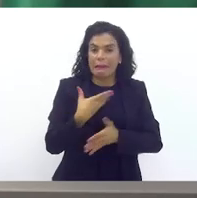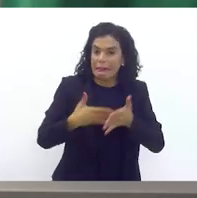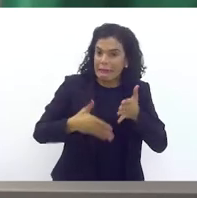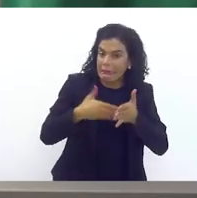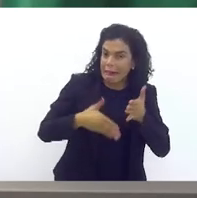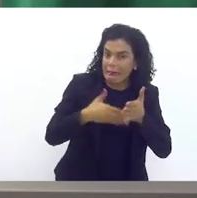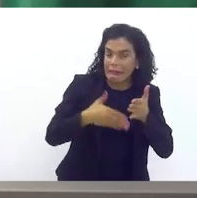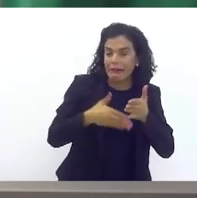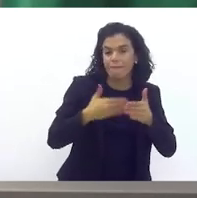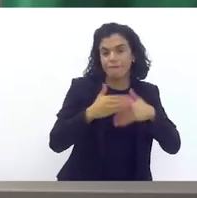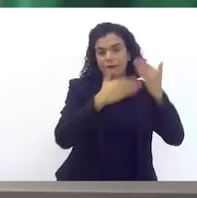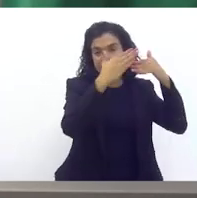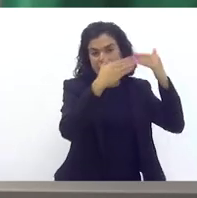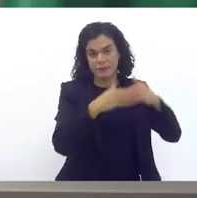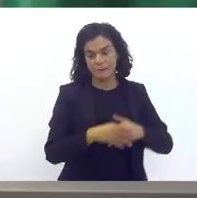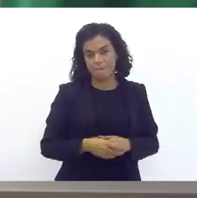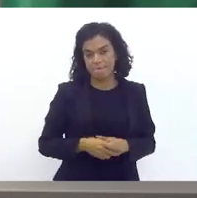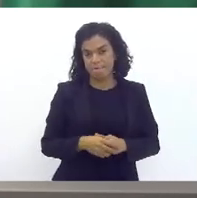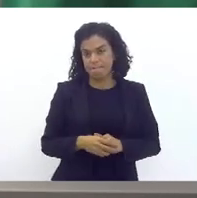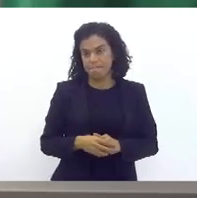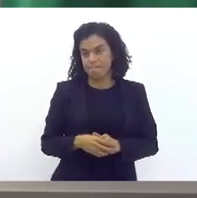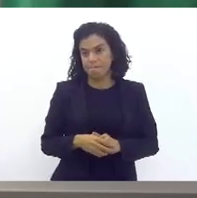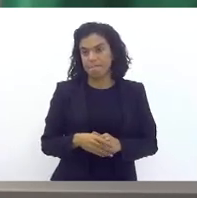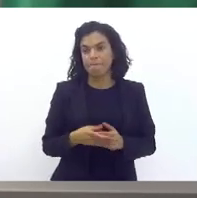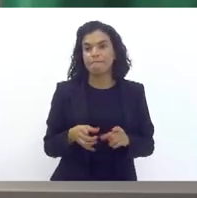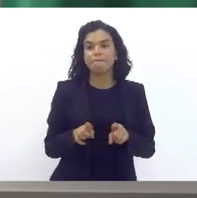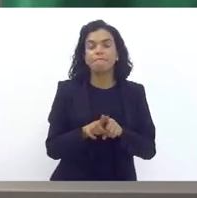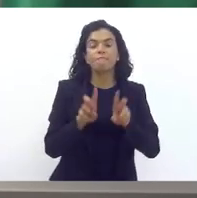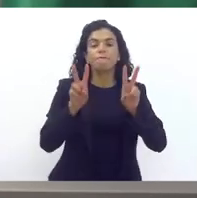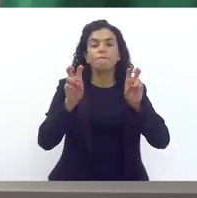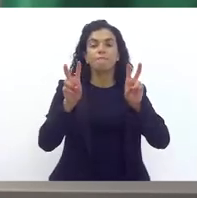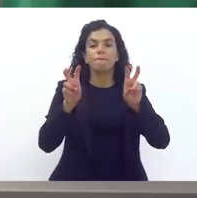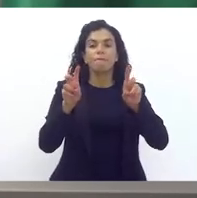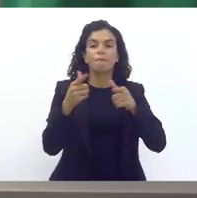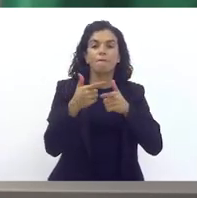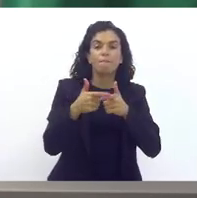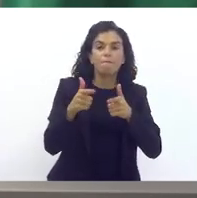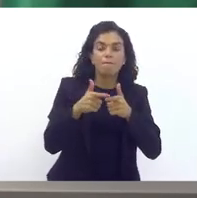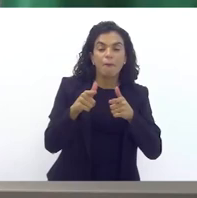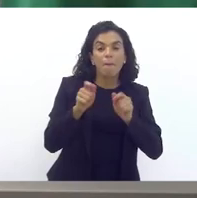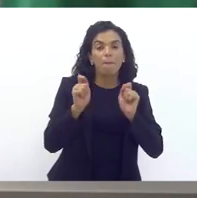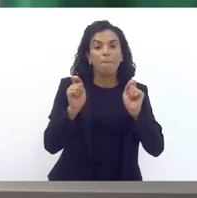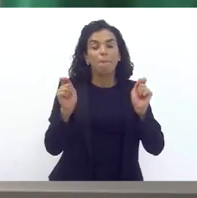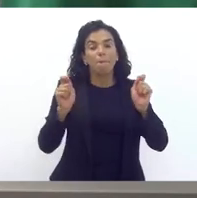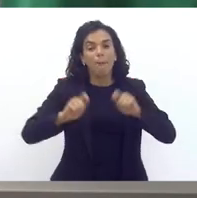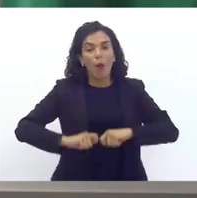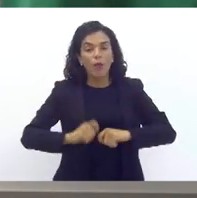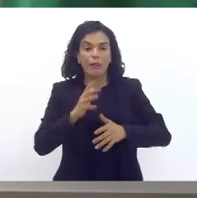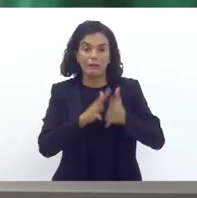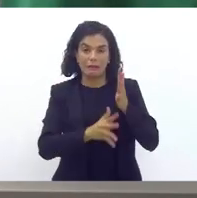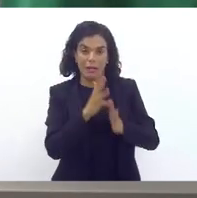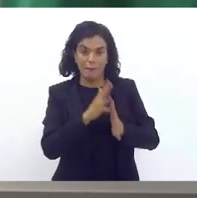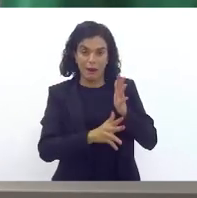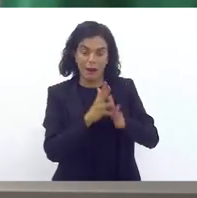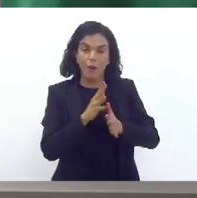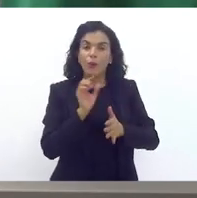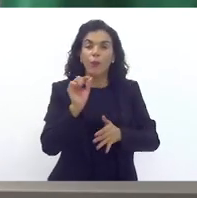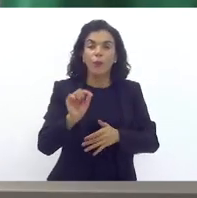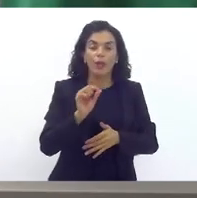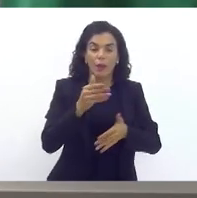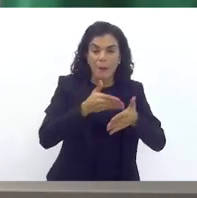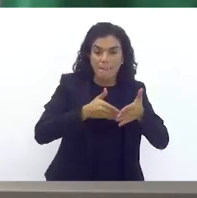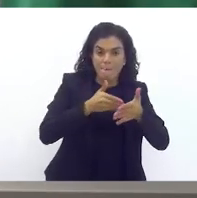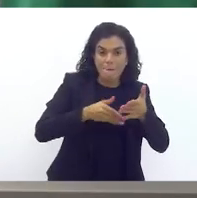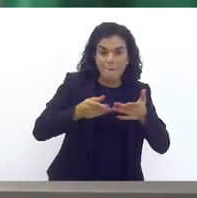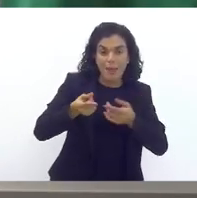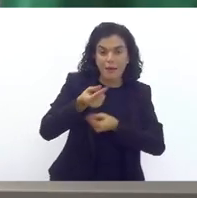de avançar, né, sob a alegação de que poderia ferir os impactos financeiros,